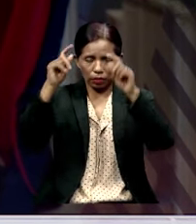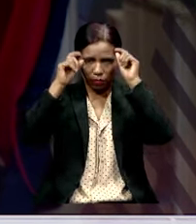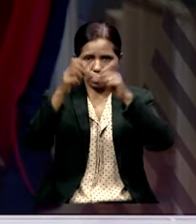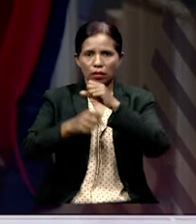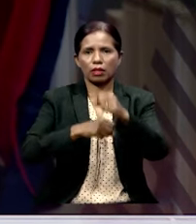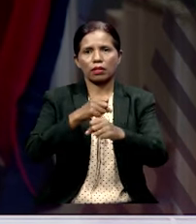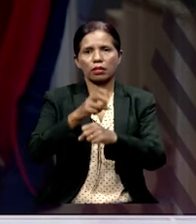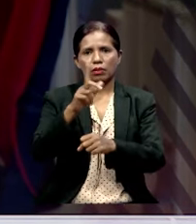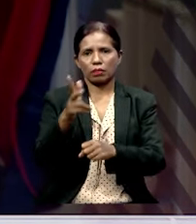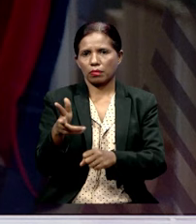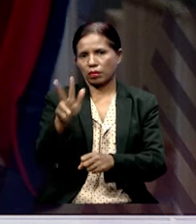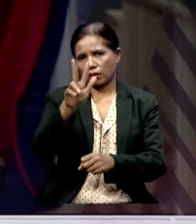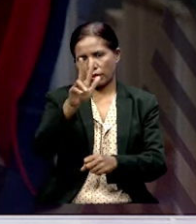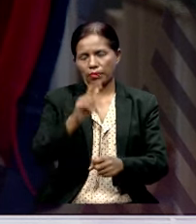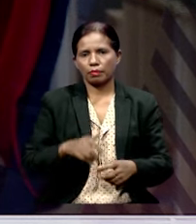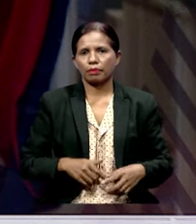Nulo Racentolo.